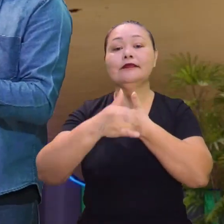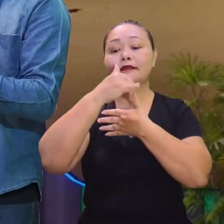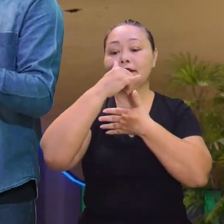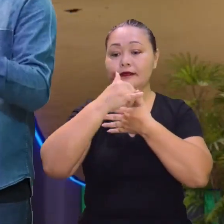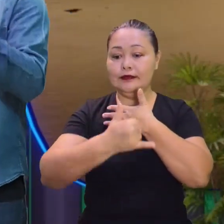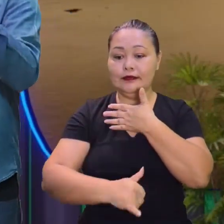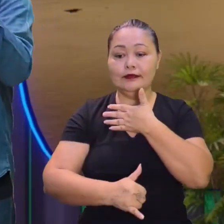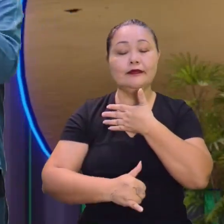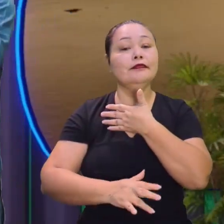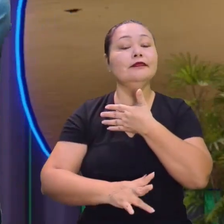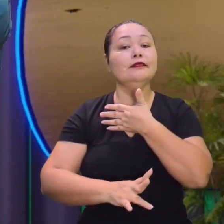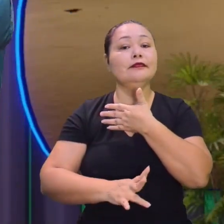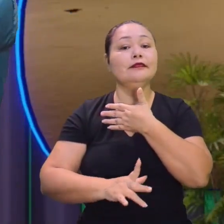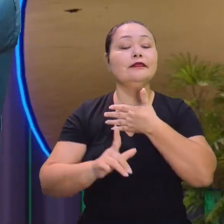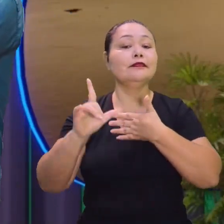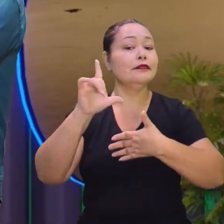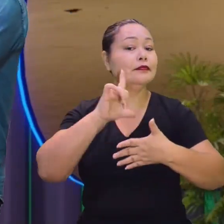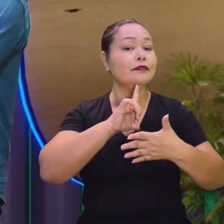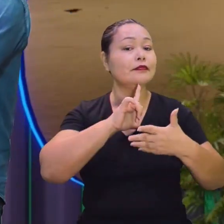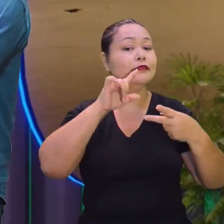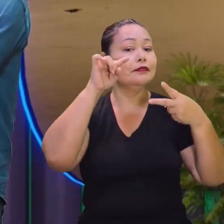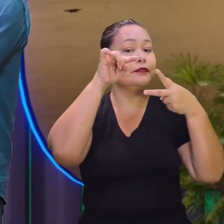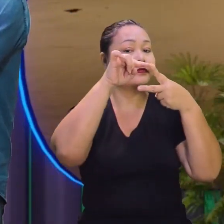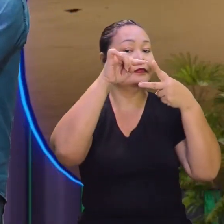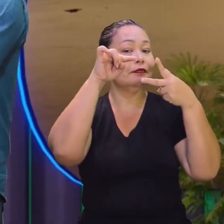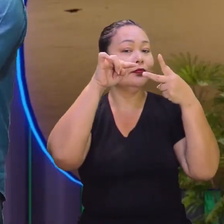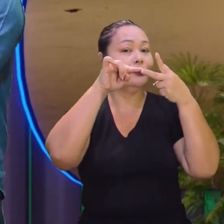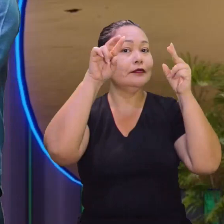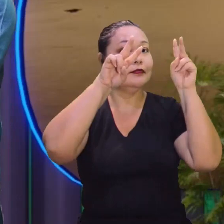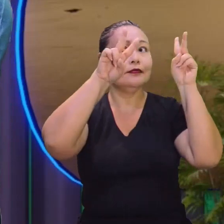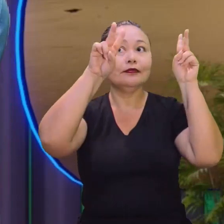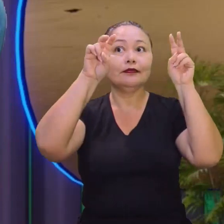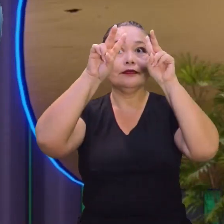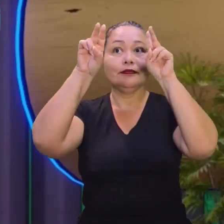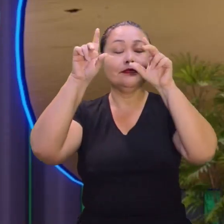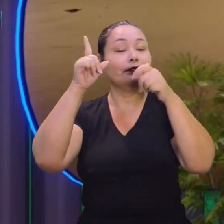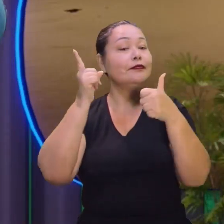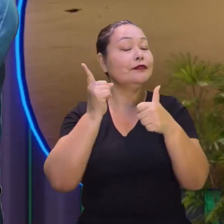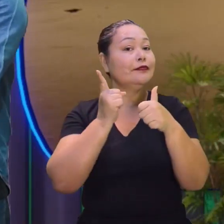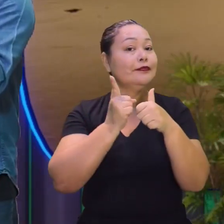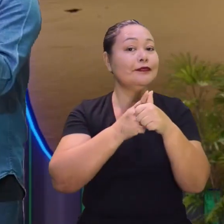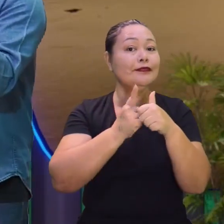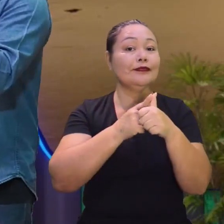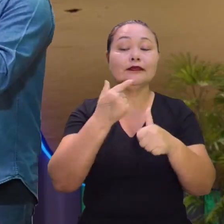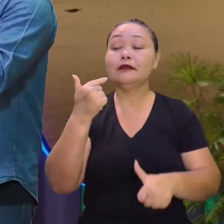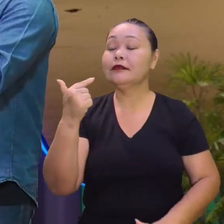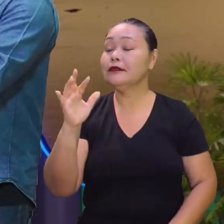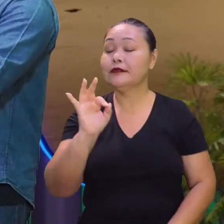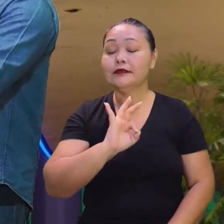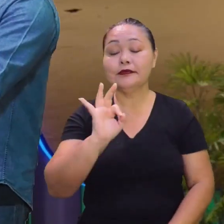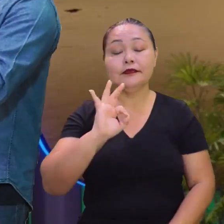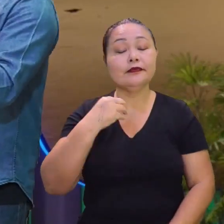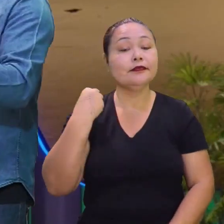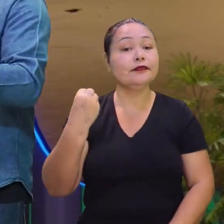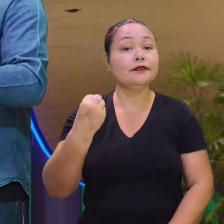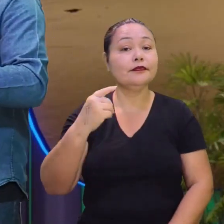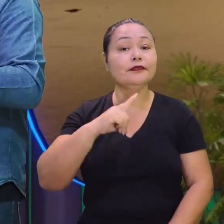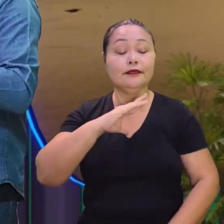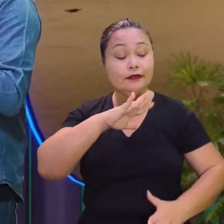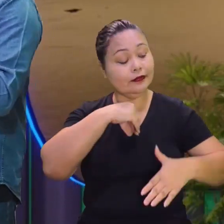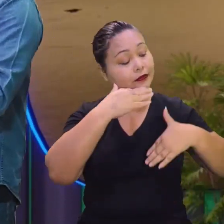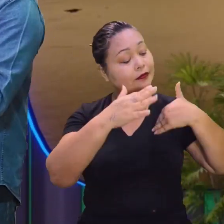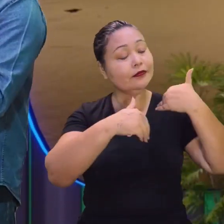bem. isso? São temáticas interessantes. Com certeza. Primeiramente, não há como se ter